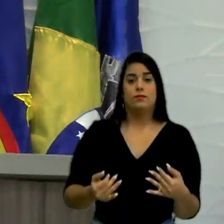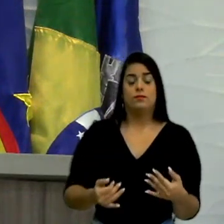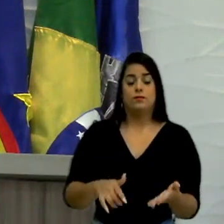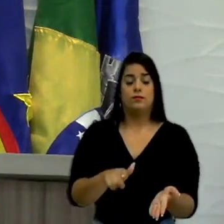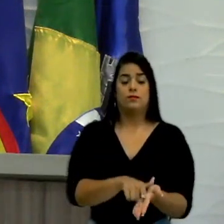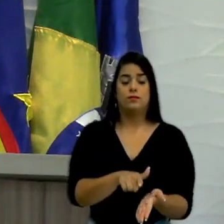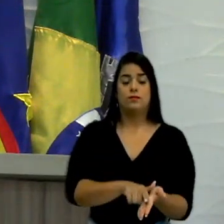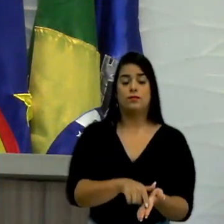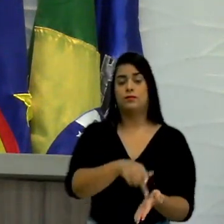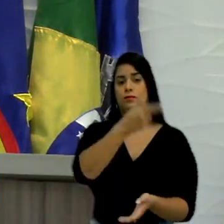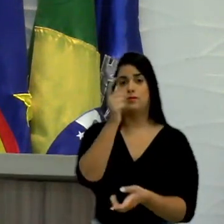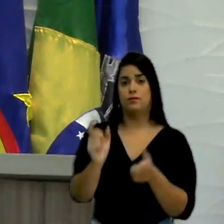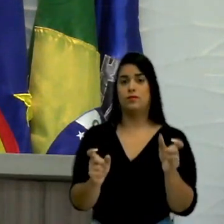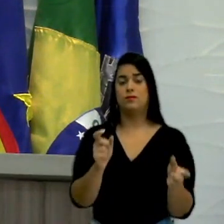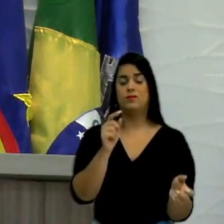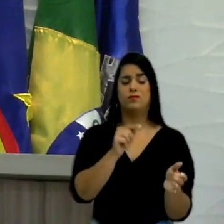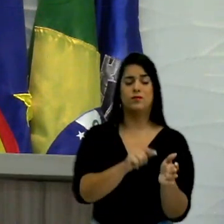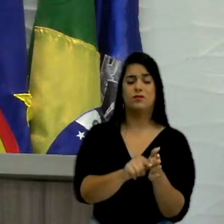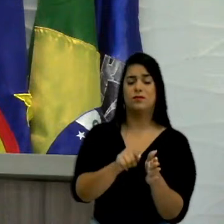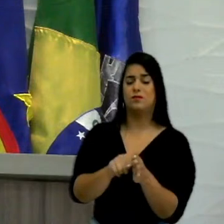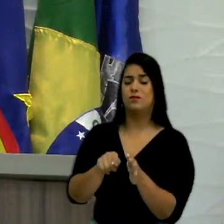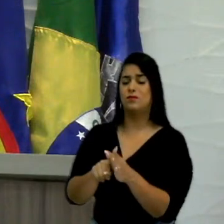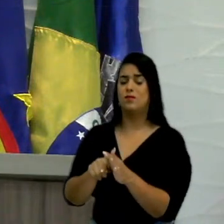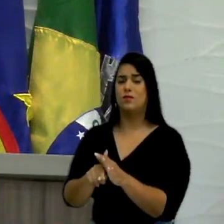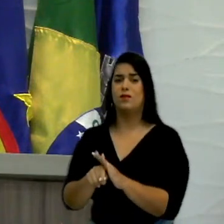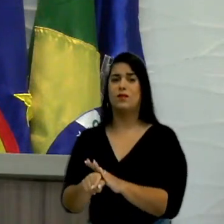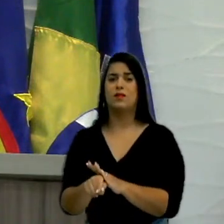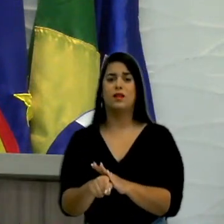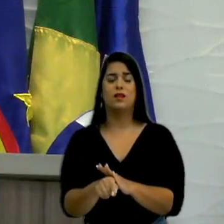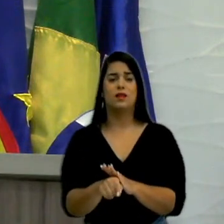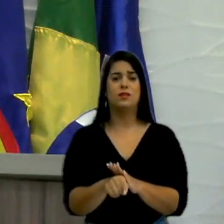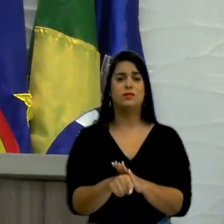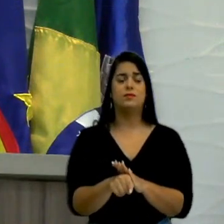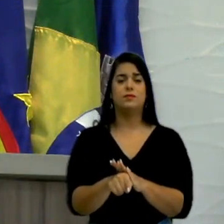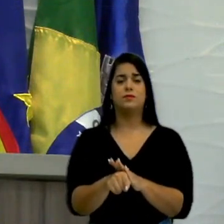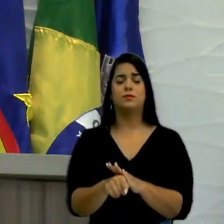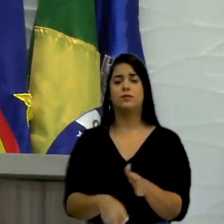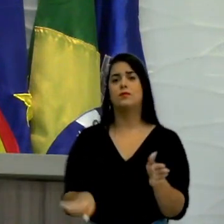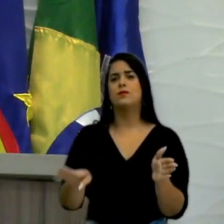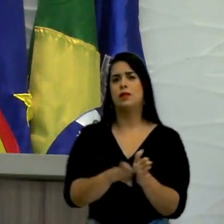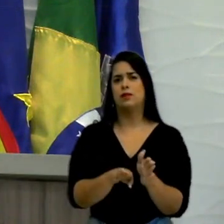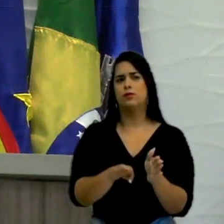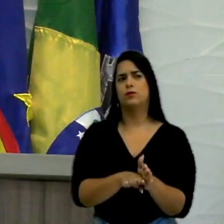está questionando, a senha do conselho para homologação